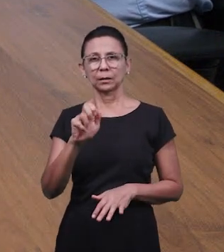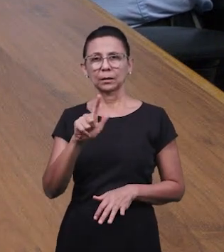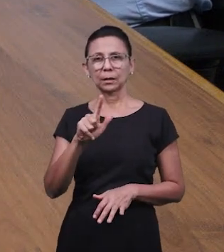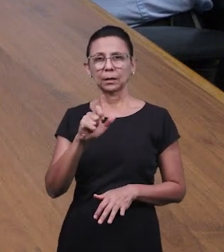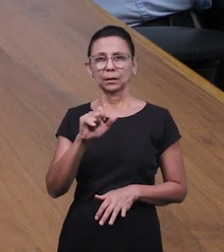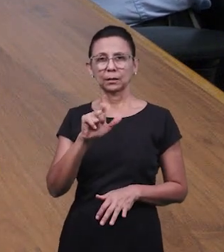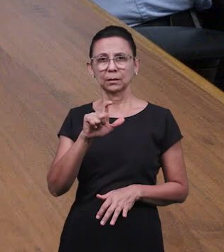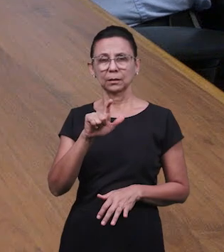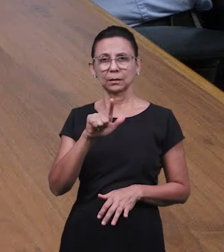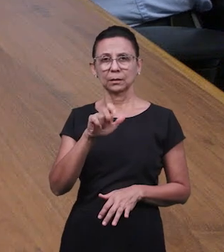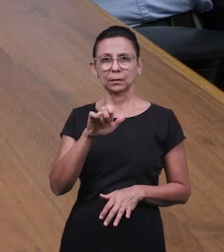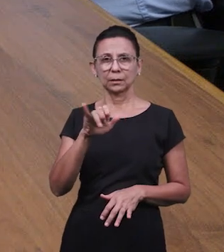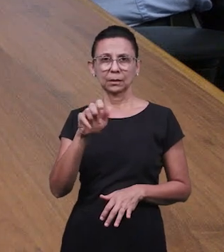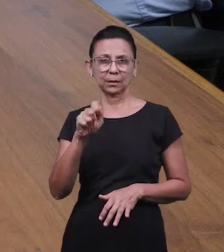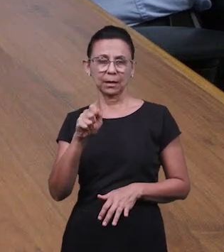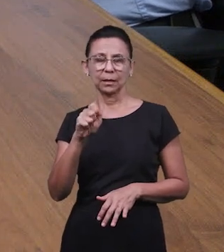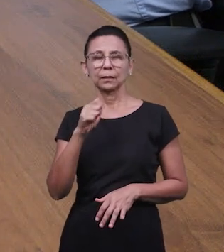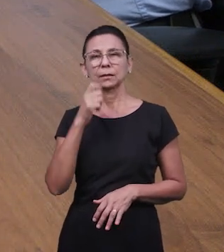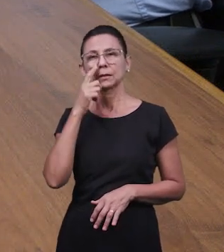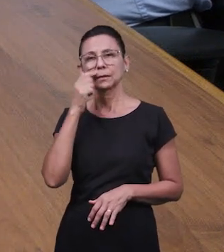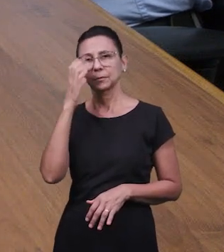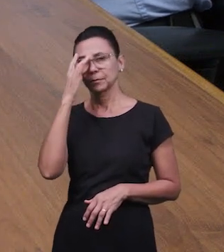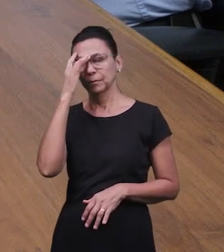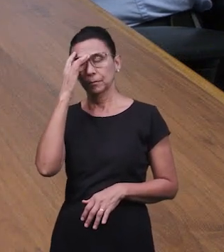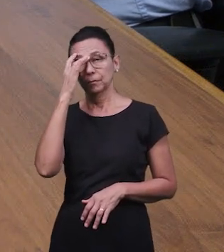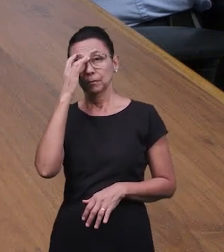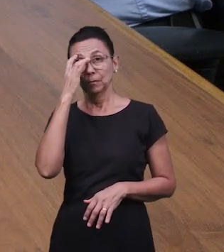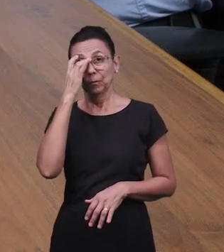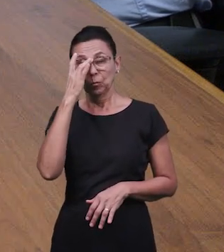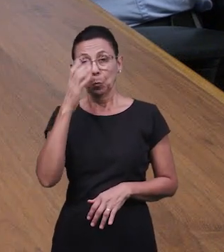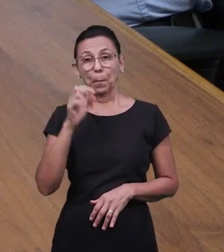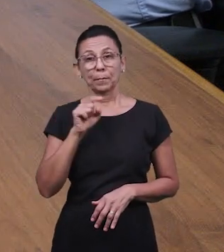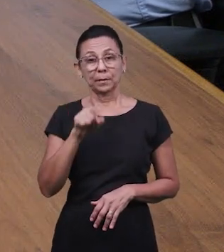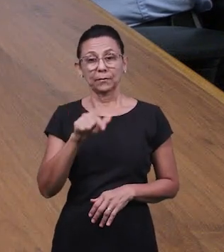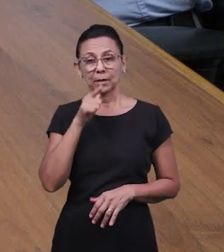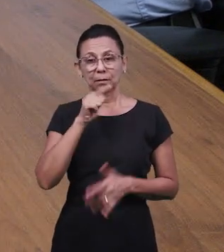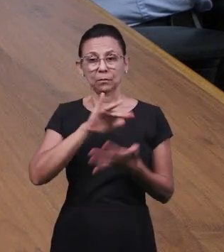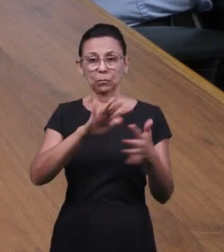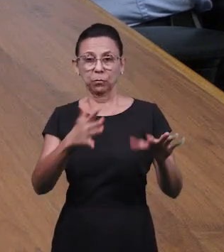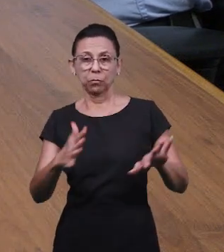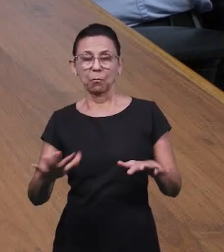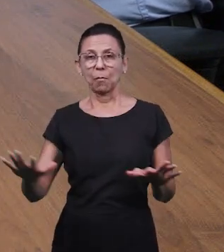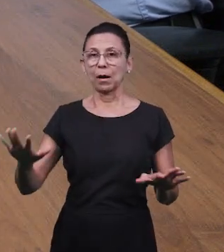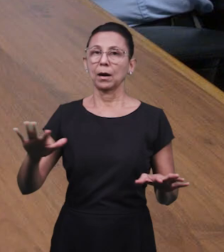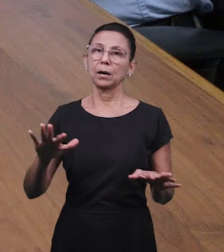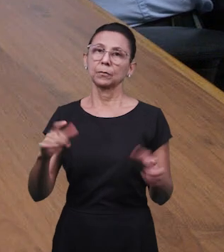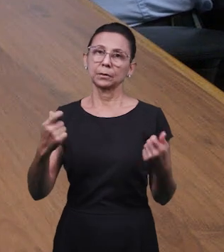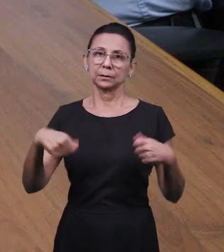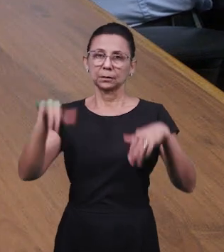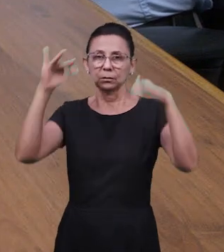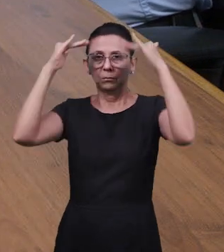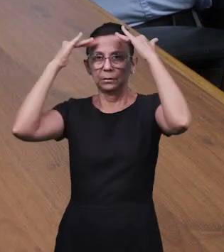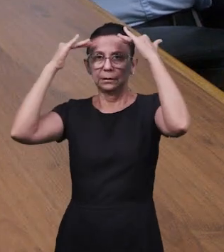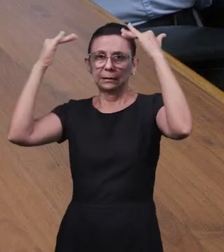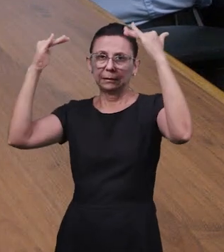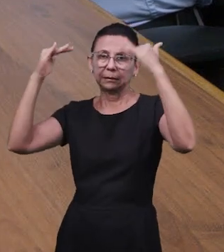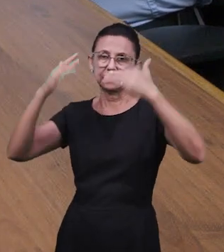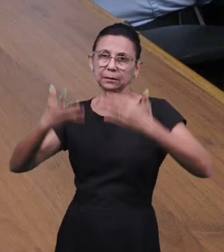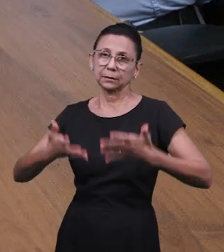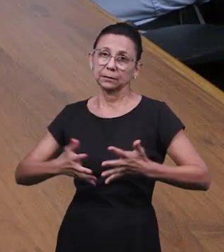Jesus, e atendendo, porque tem isso também, né? Para viver comunhão tem que obedecer. A orientação que Jesus deu